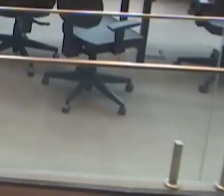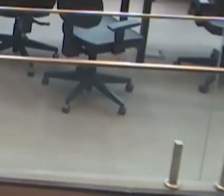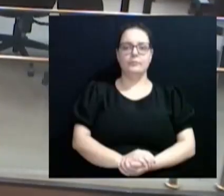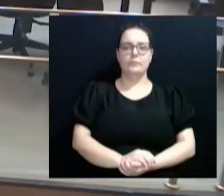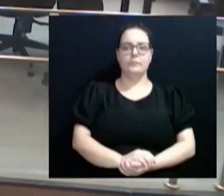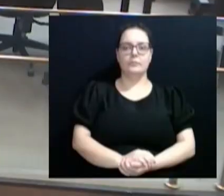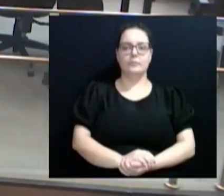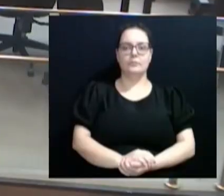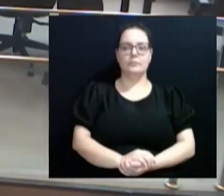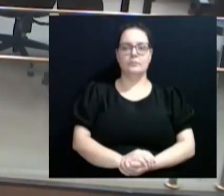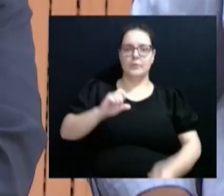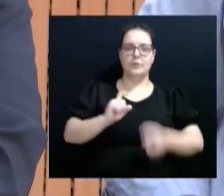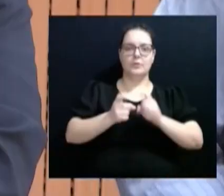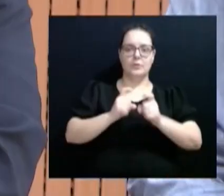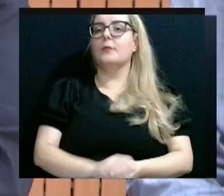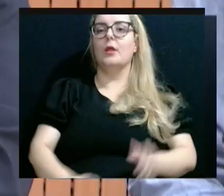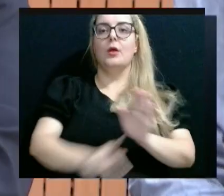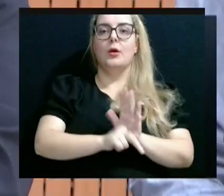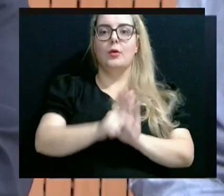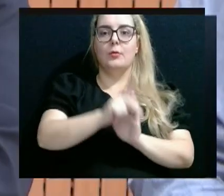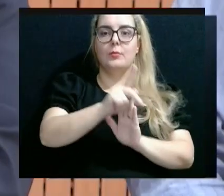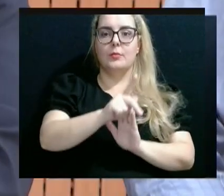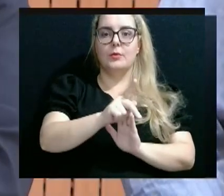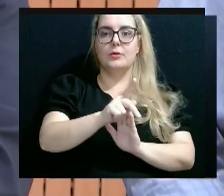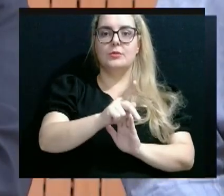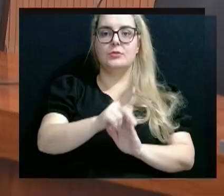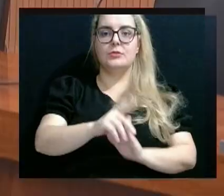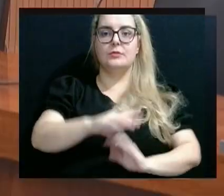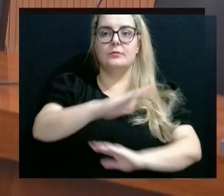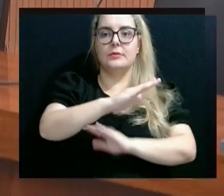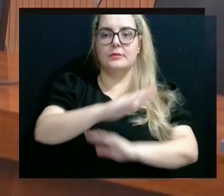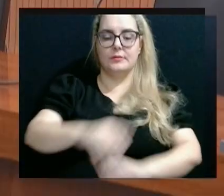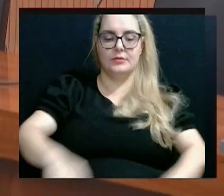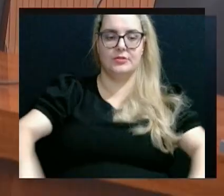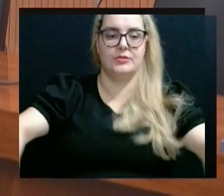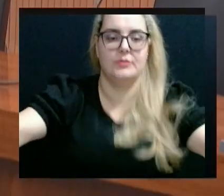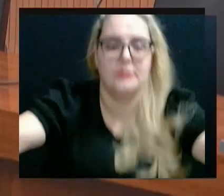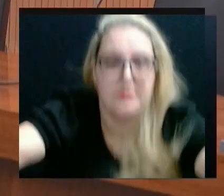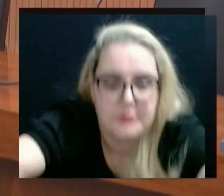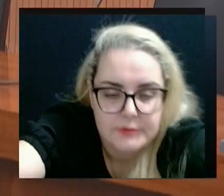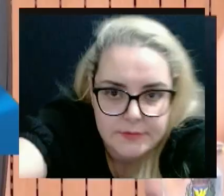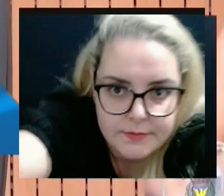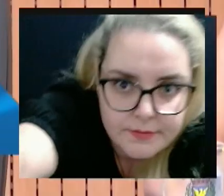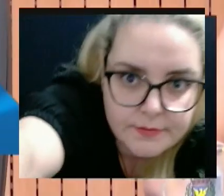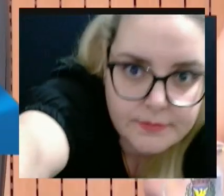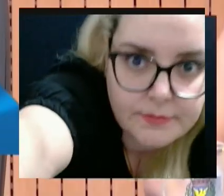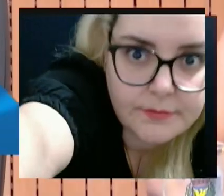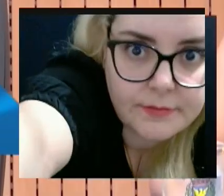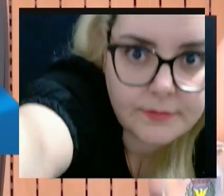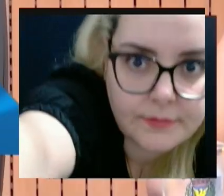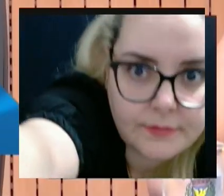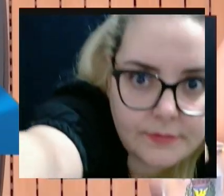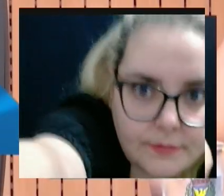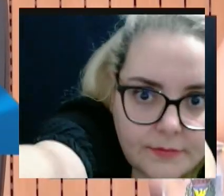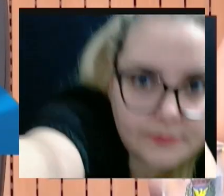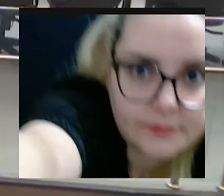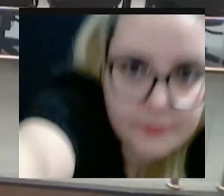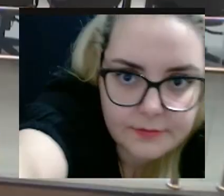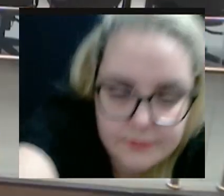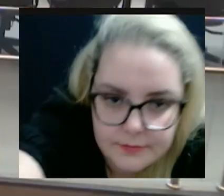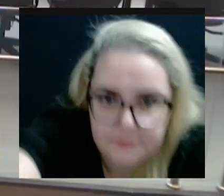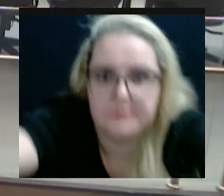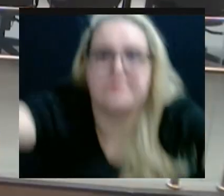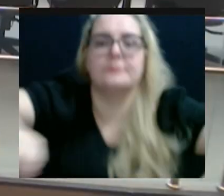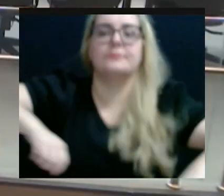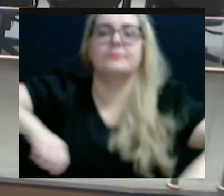O projeto passou pelas comissões de Meio Ambiente, Política Urbana, Defesa dos Direitos Humanos, Igualdade